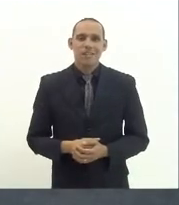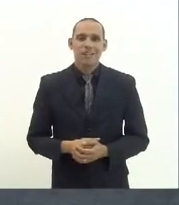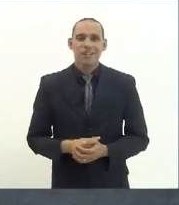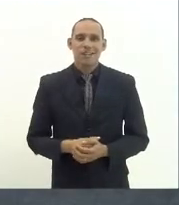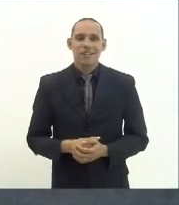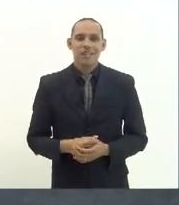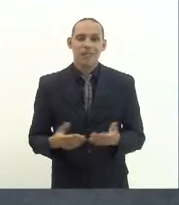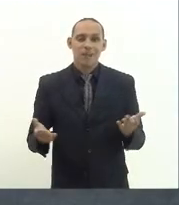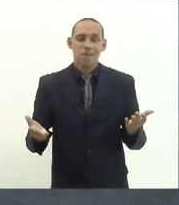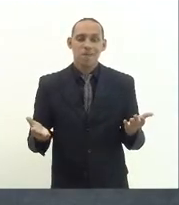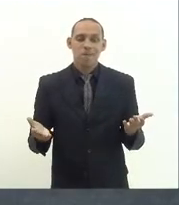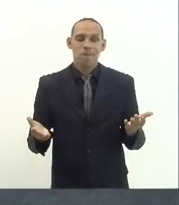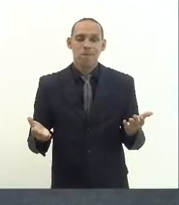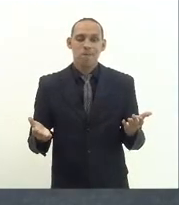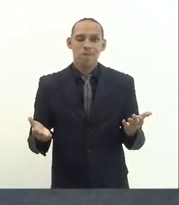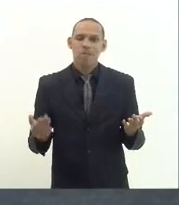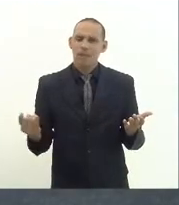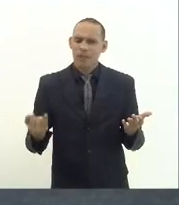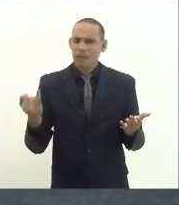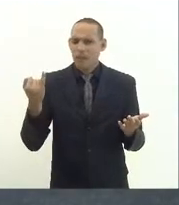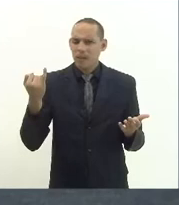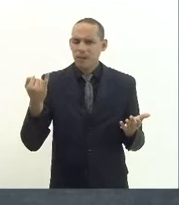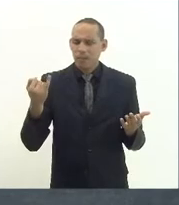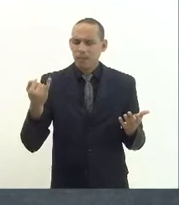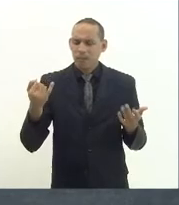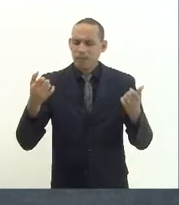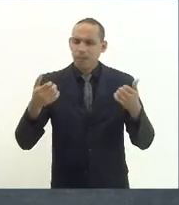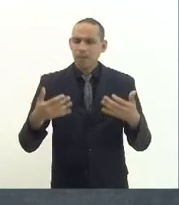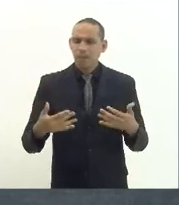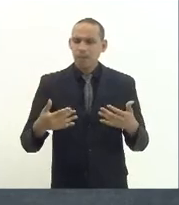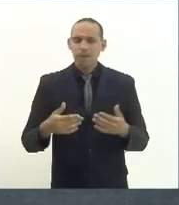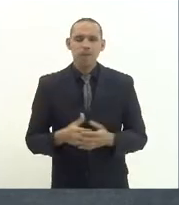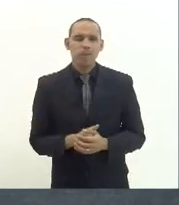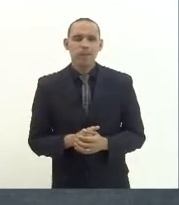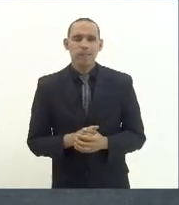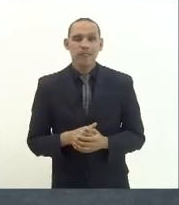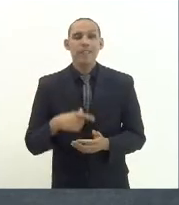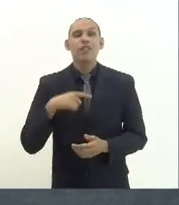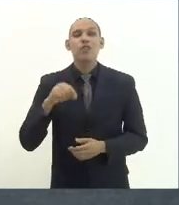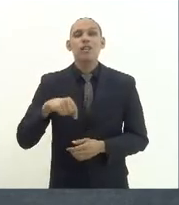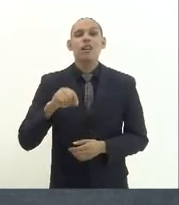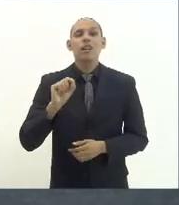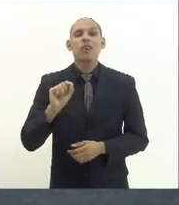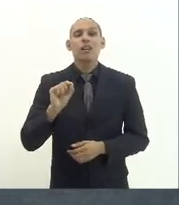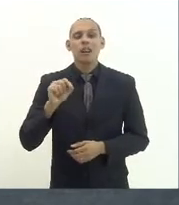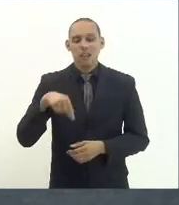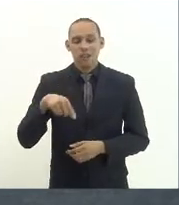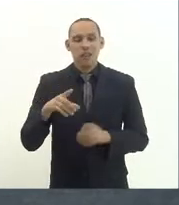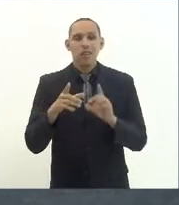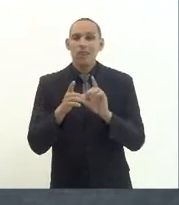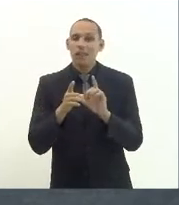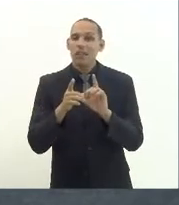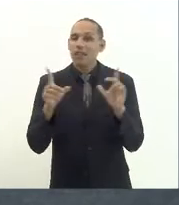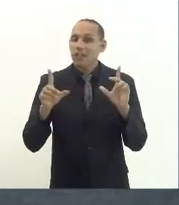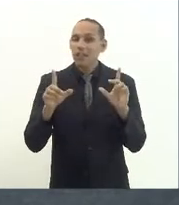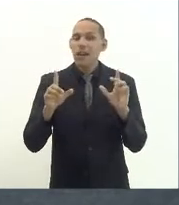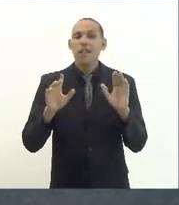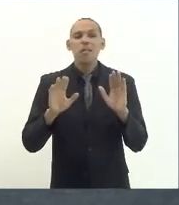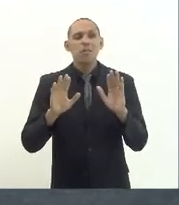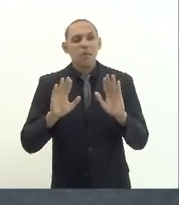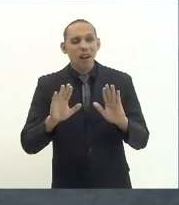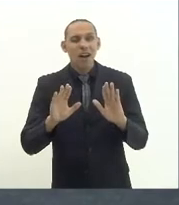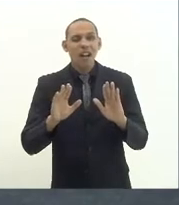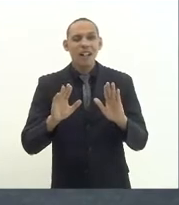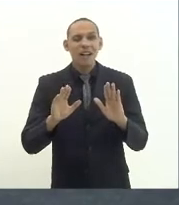a e é importante dizer isso a democracia impera mais